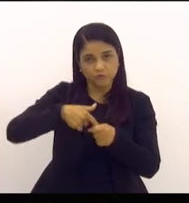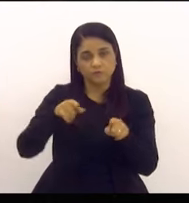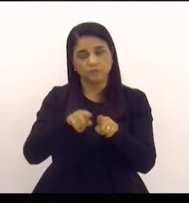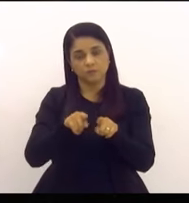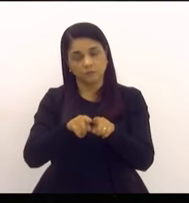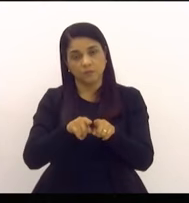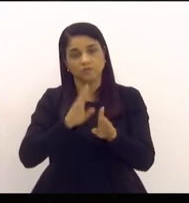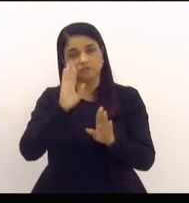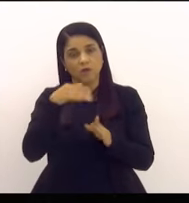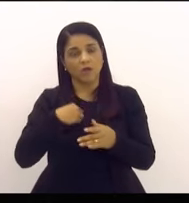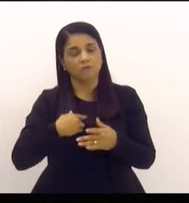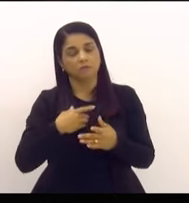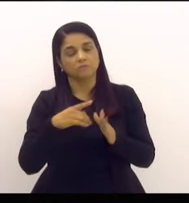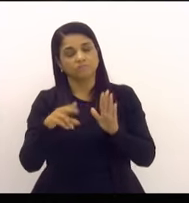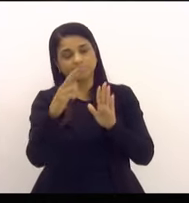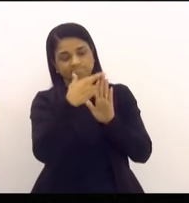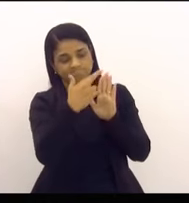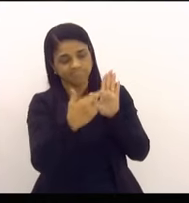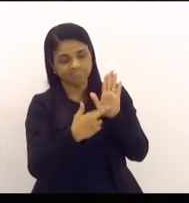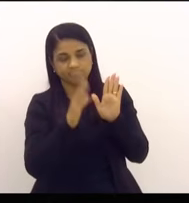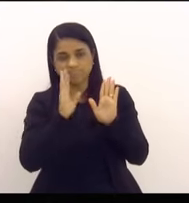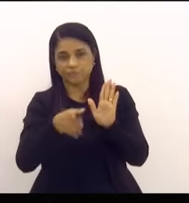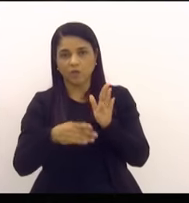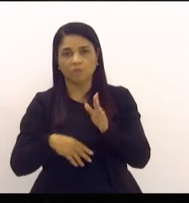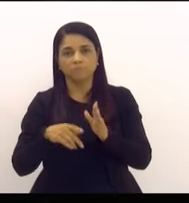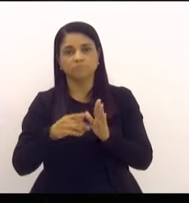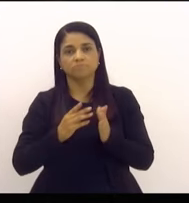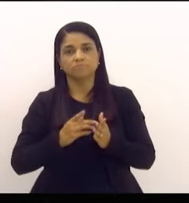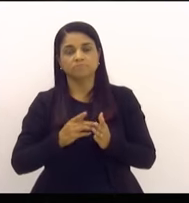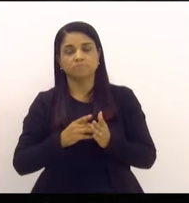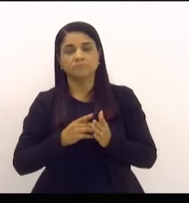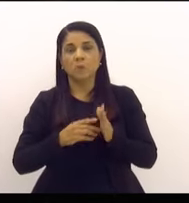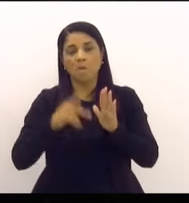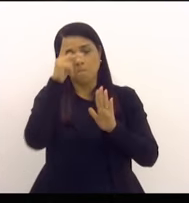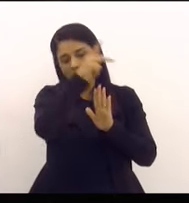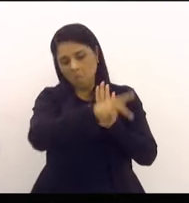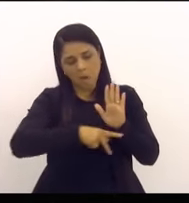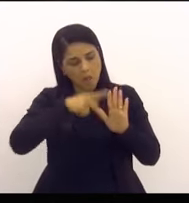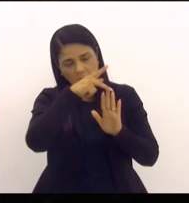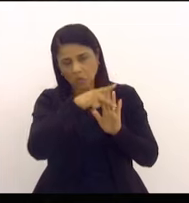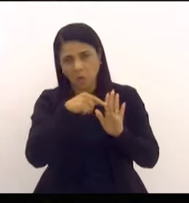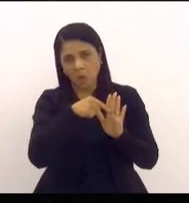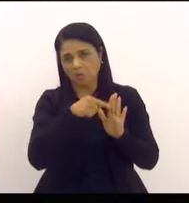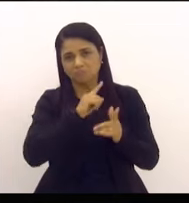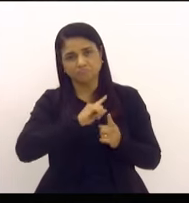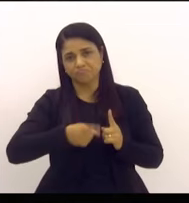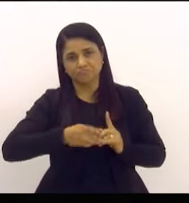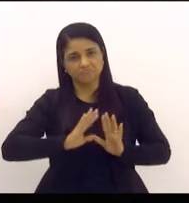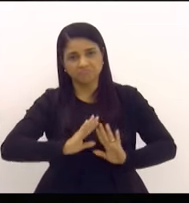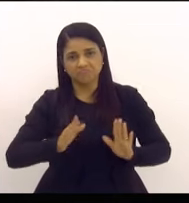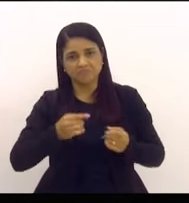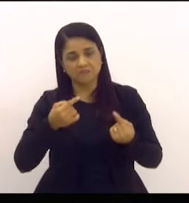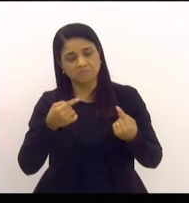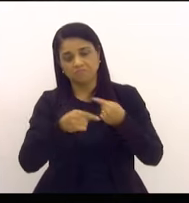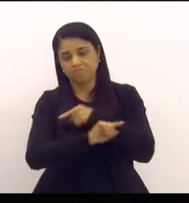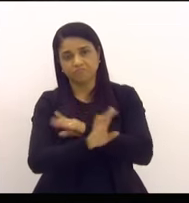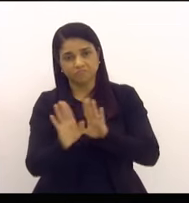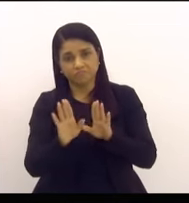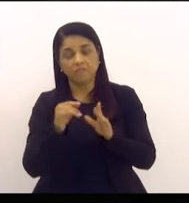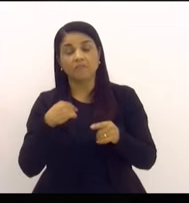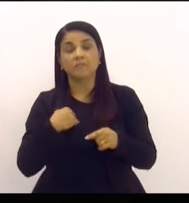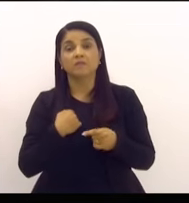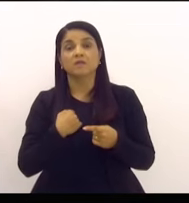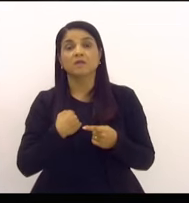maculado. Não é um protocolo que vai macular. O que a gente precisa é